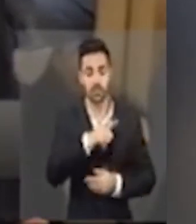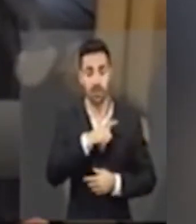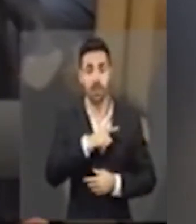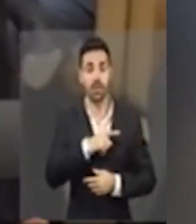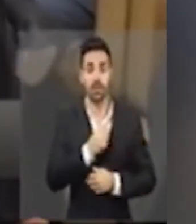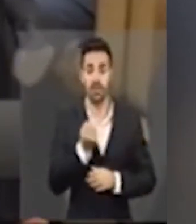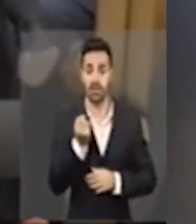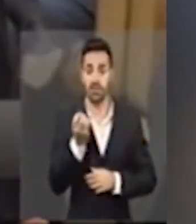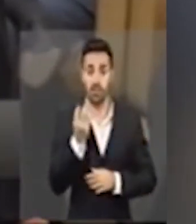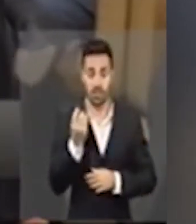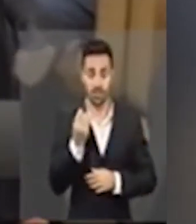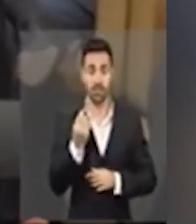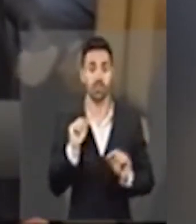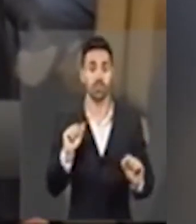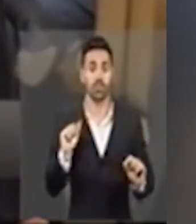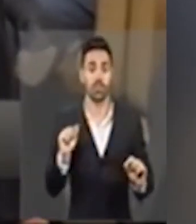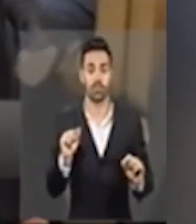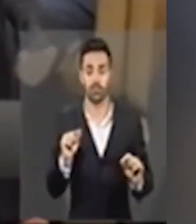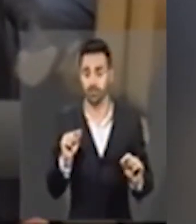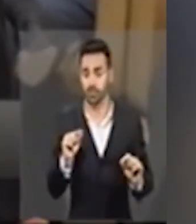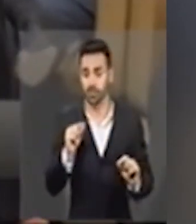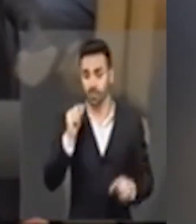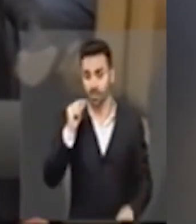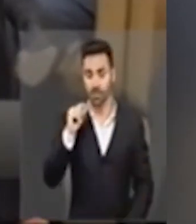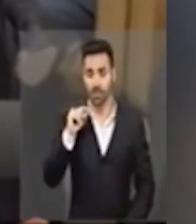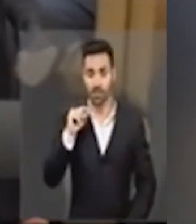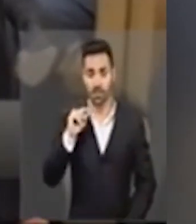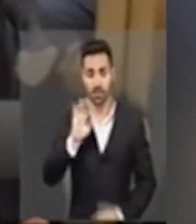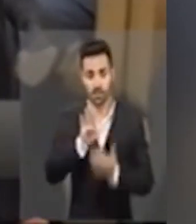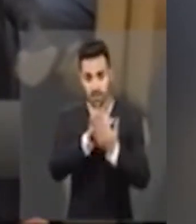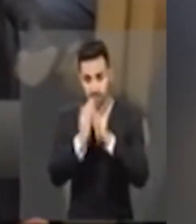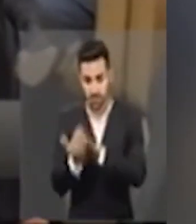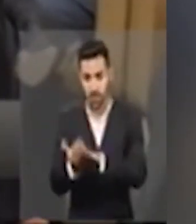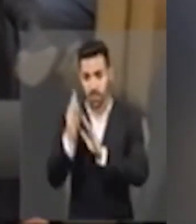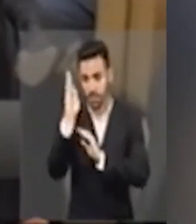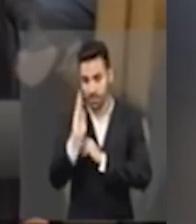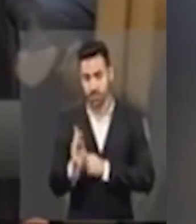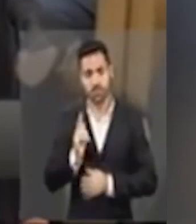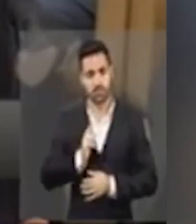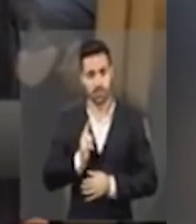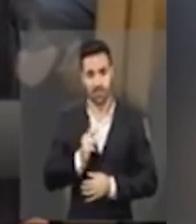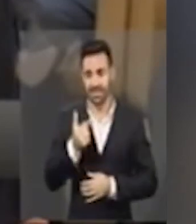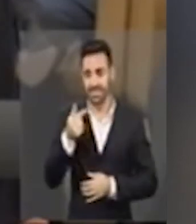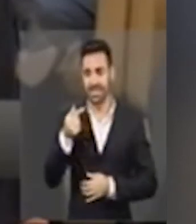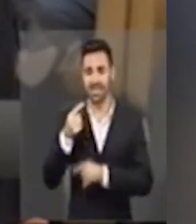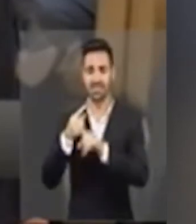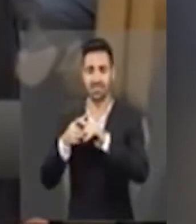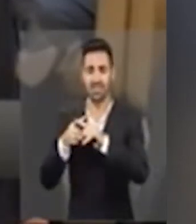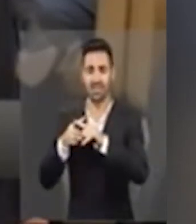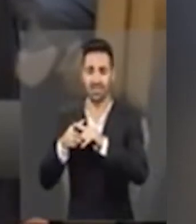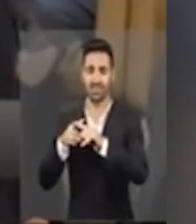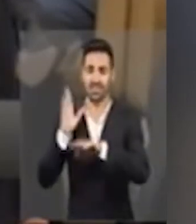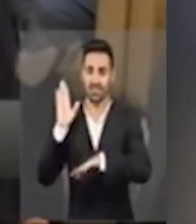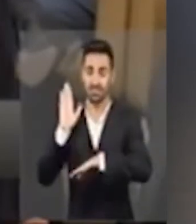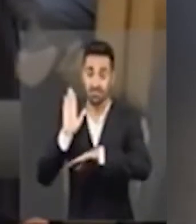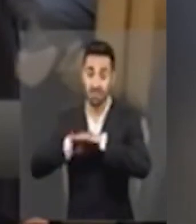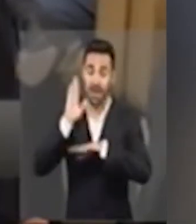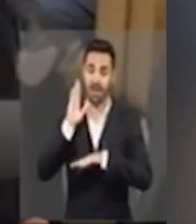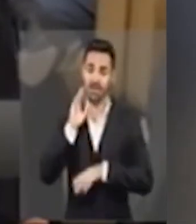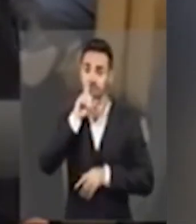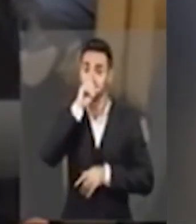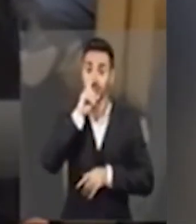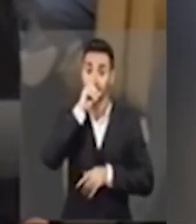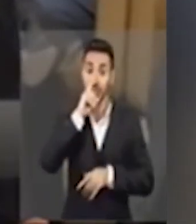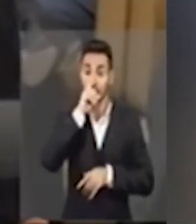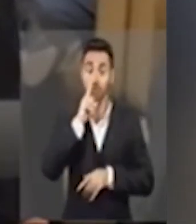dado de que as brasileiras as transexuais brasileiras têm 7 vezes mais chance de morrer do que uma